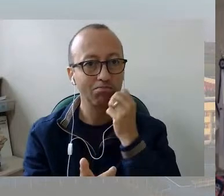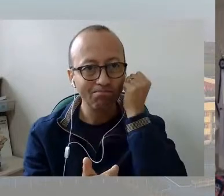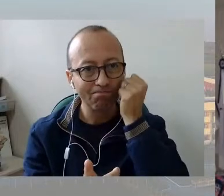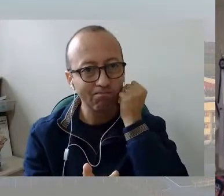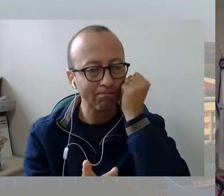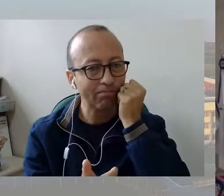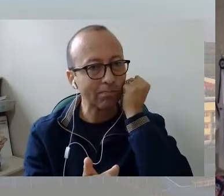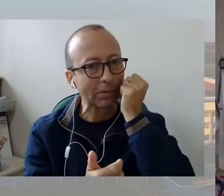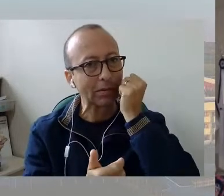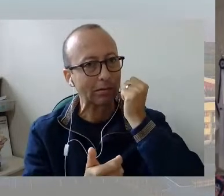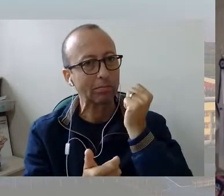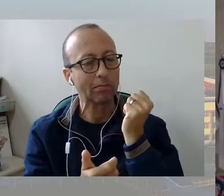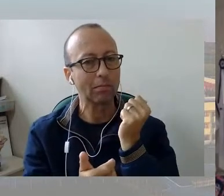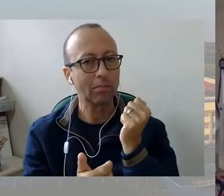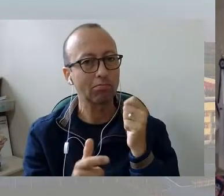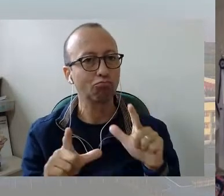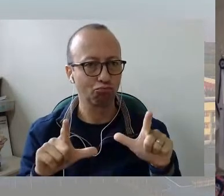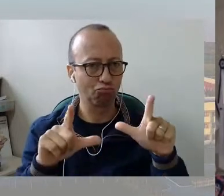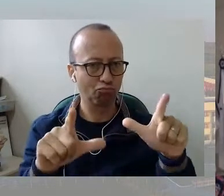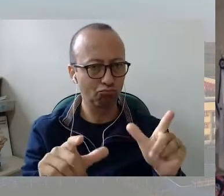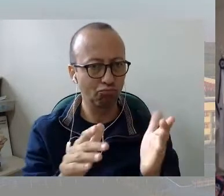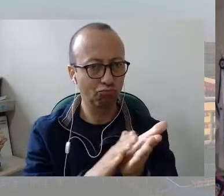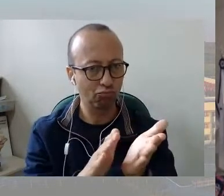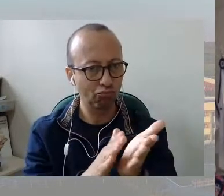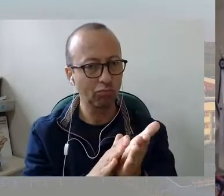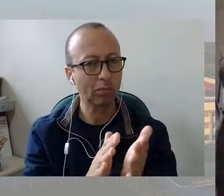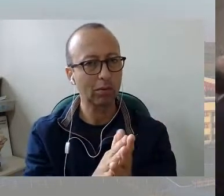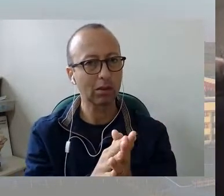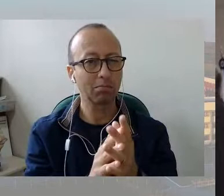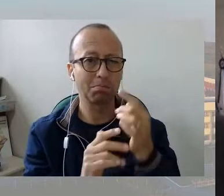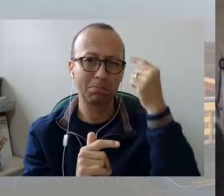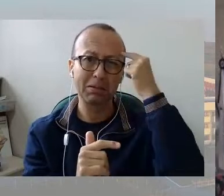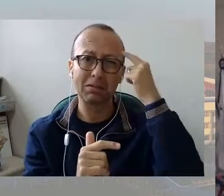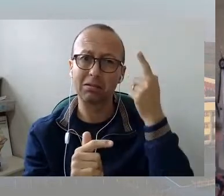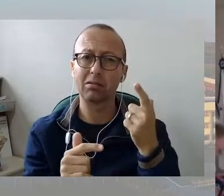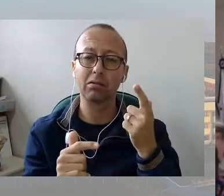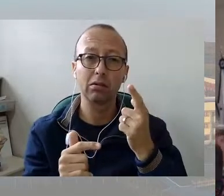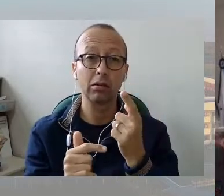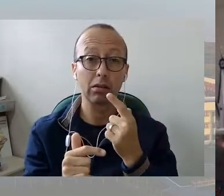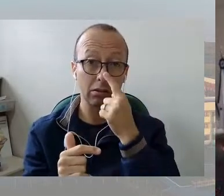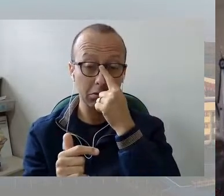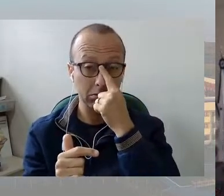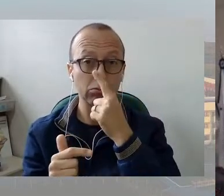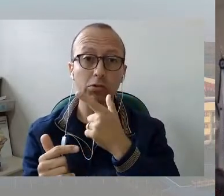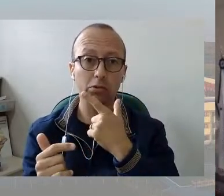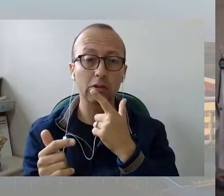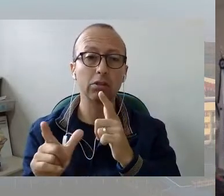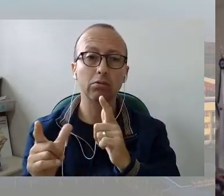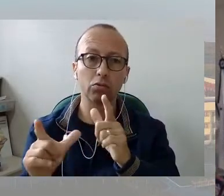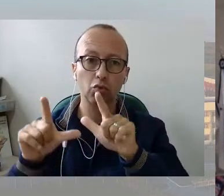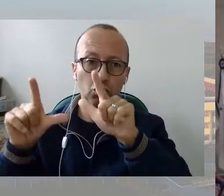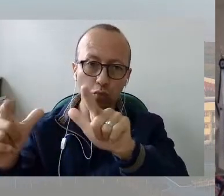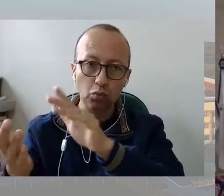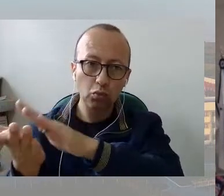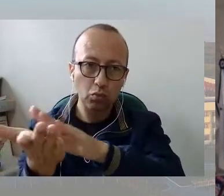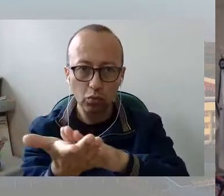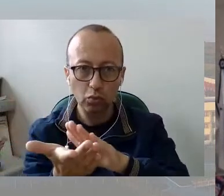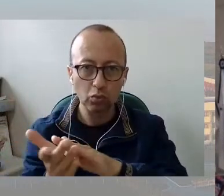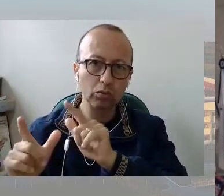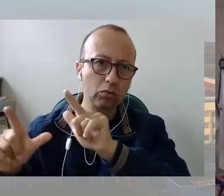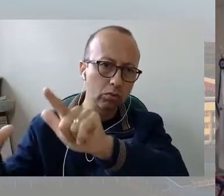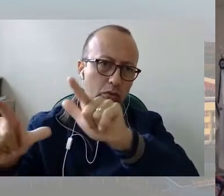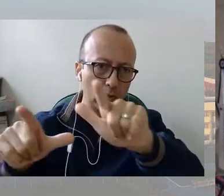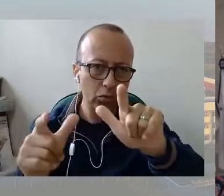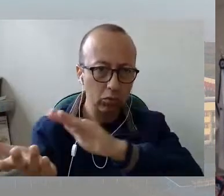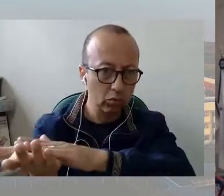pudesse ocorrer diferente das demais cerimônias solenes que ocorrem nessa universidade e que seguem os protocolos oficiais.